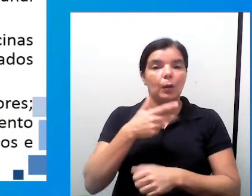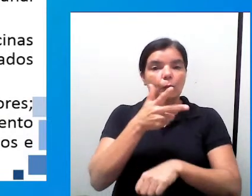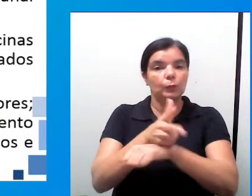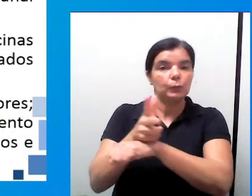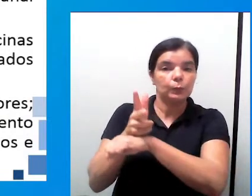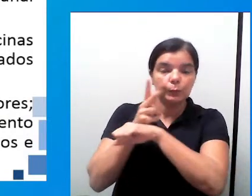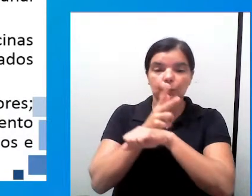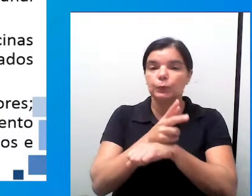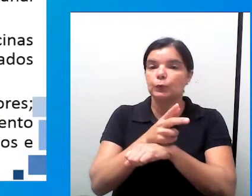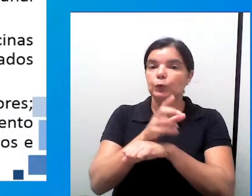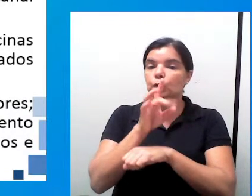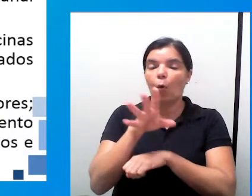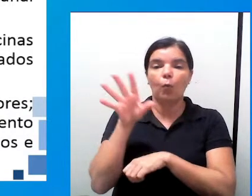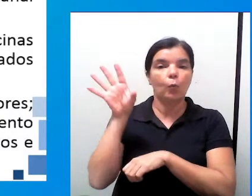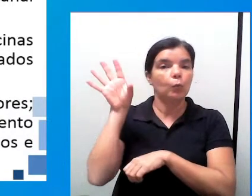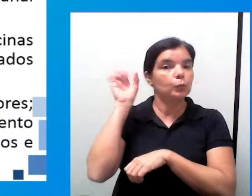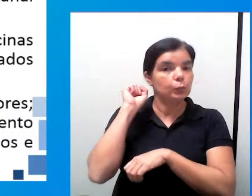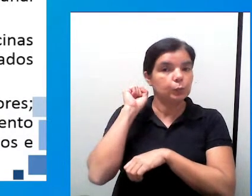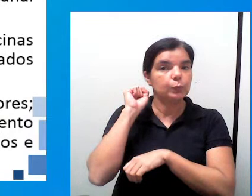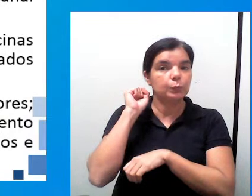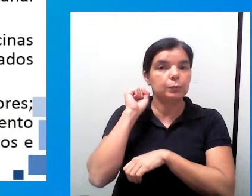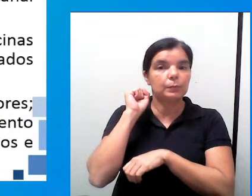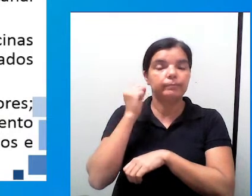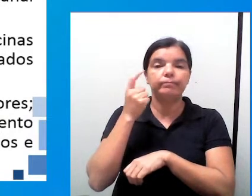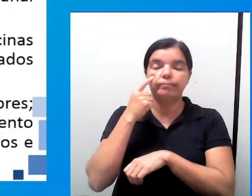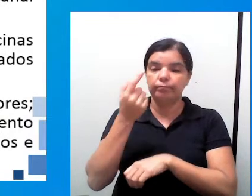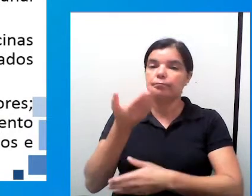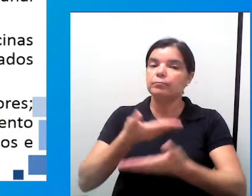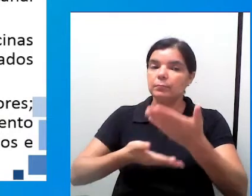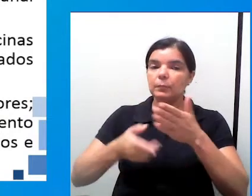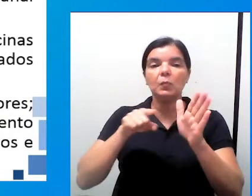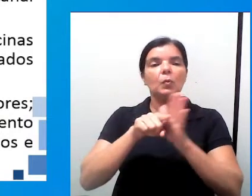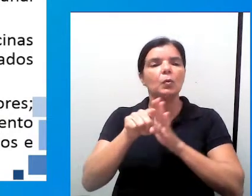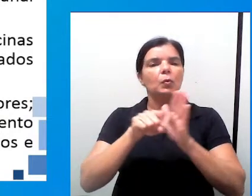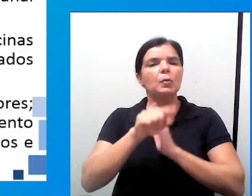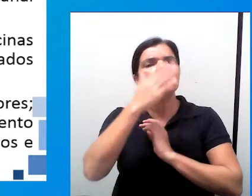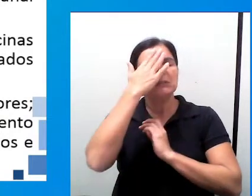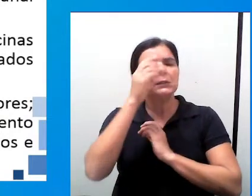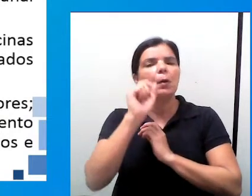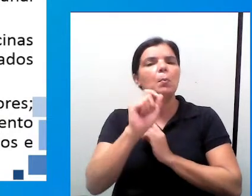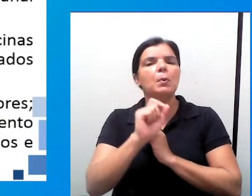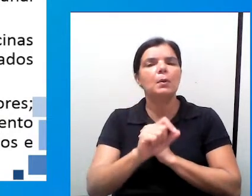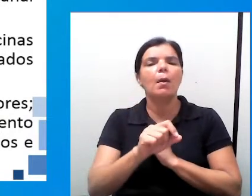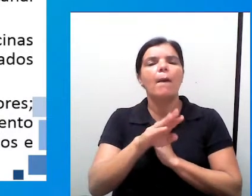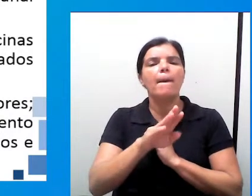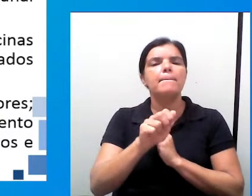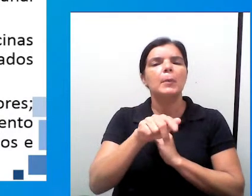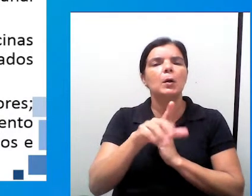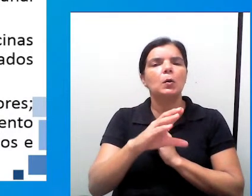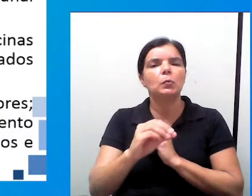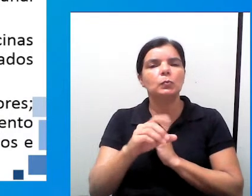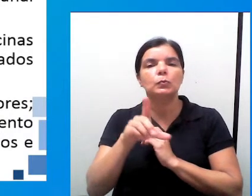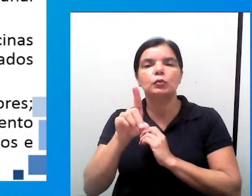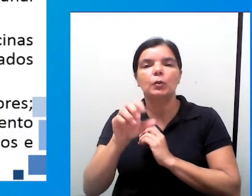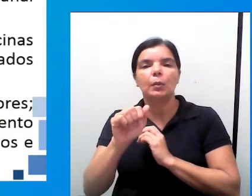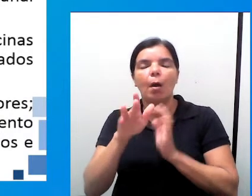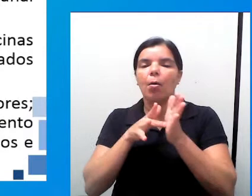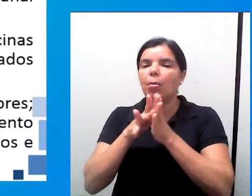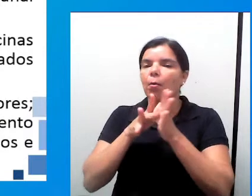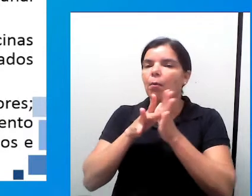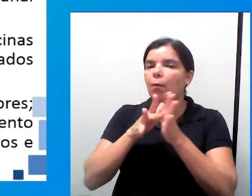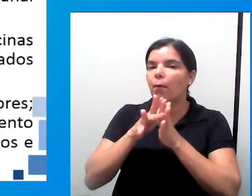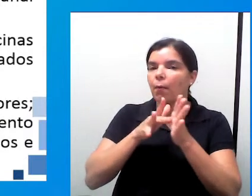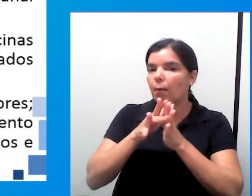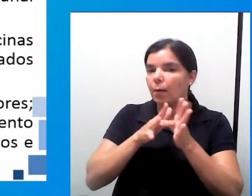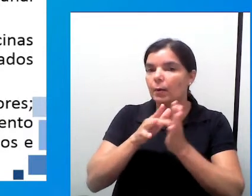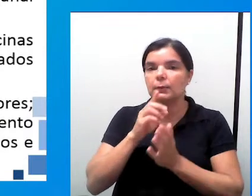o áudio. Então, eles fazem entre eles mesmos, assim, perguntando, você sabe o que é banco de dados? Aí o outro vai e responde, fingindo ali, simulando